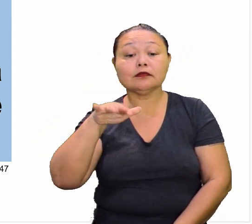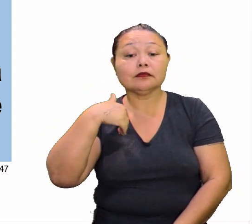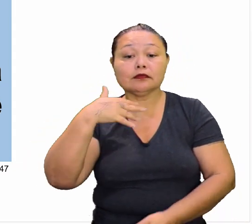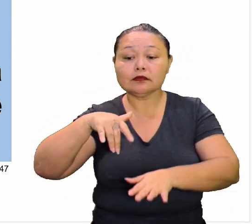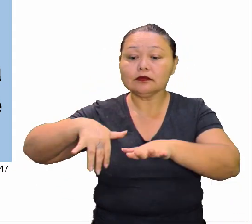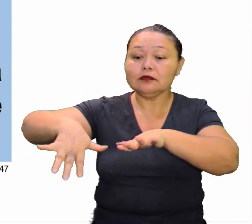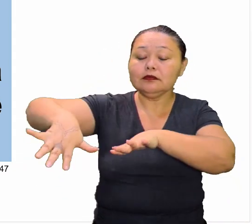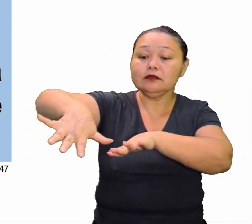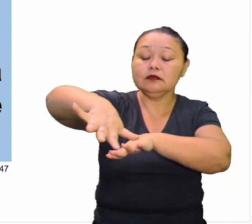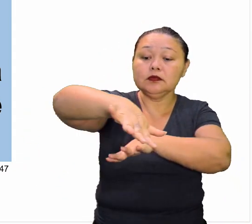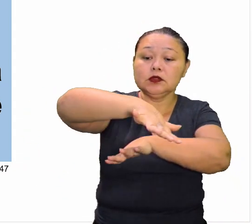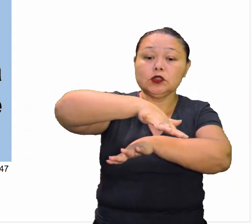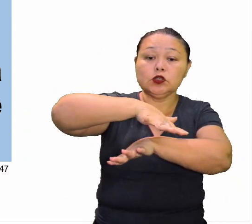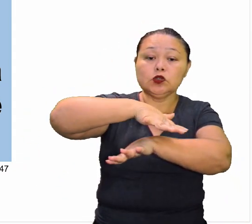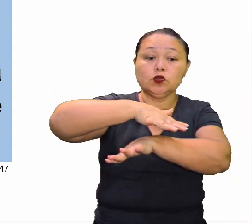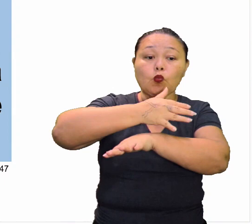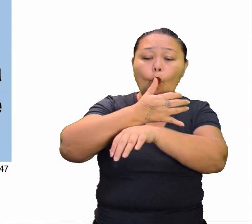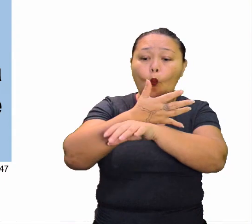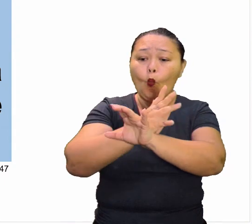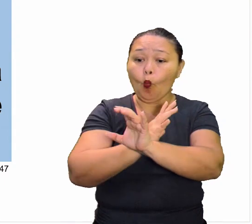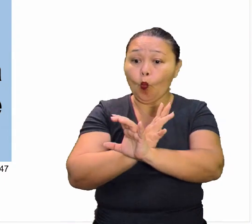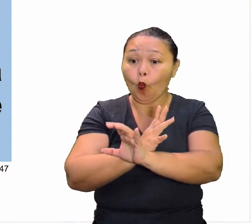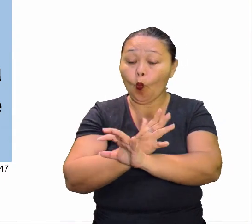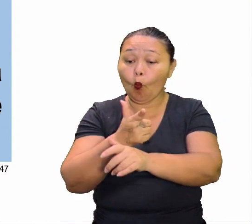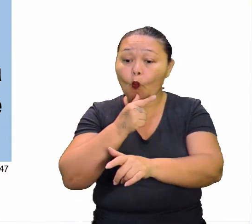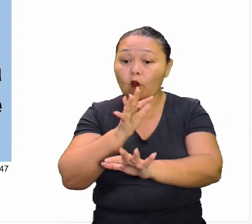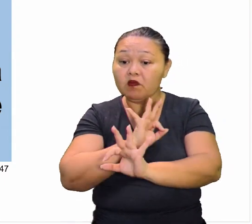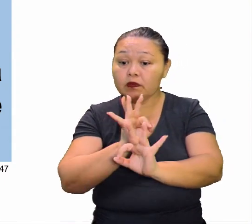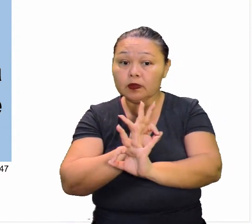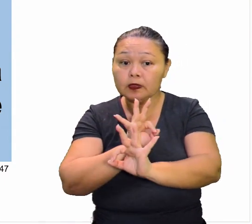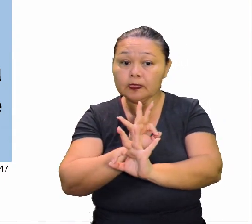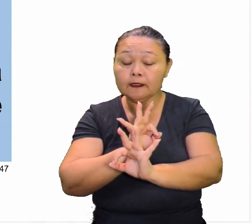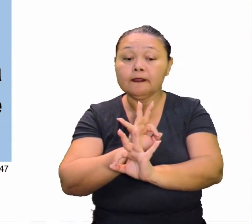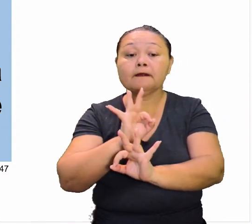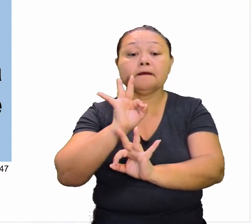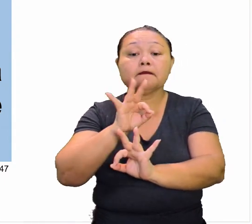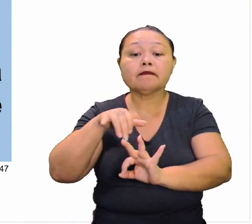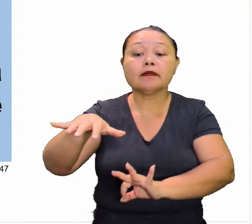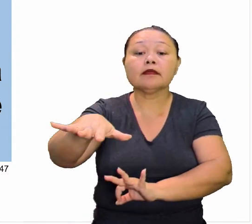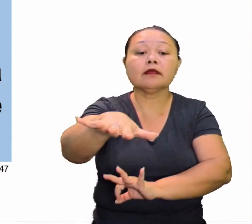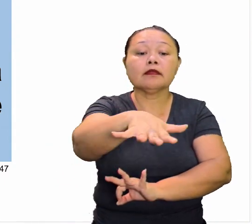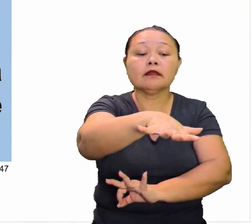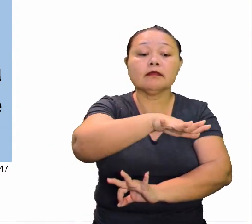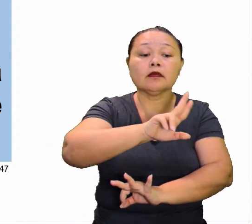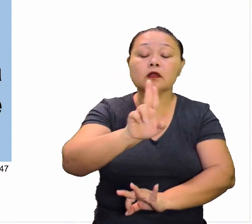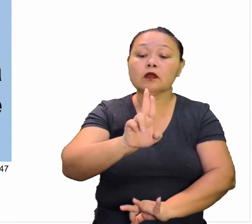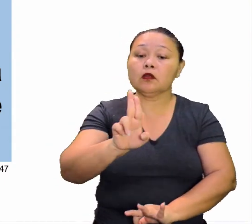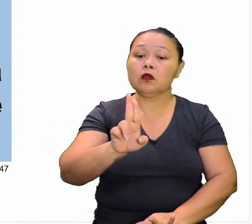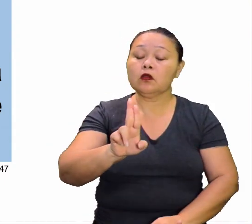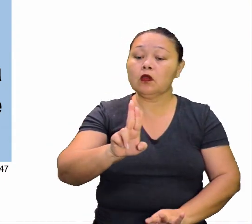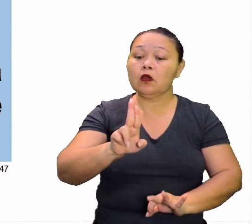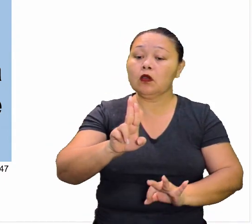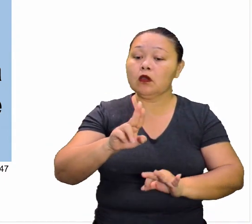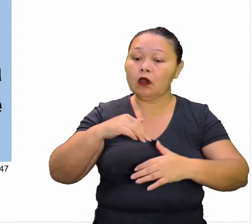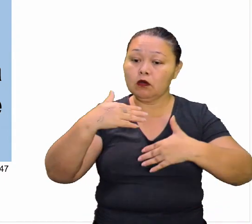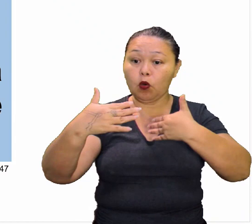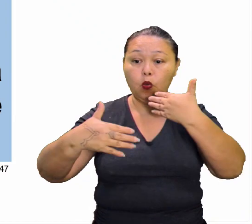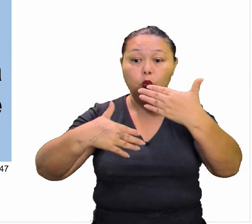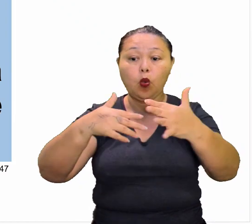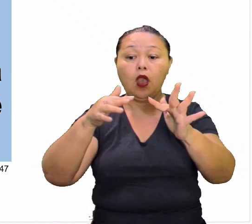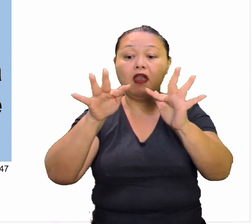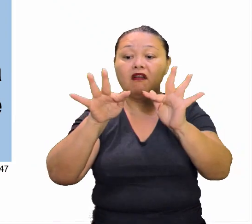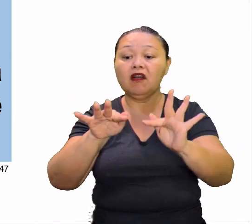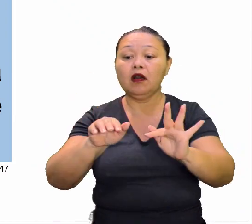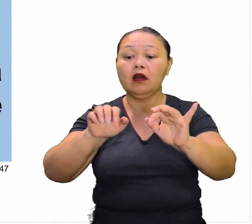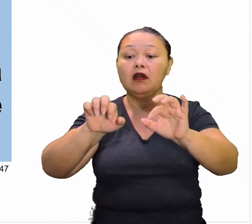Apesar de ser rodeada por desertos, a região ela é denominada crescente e